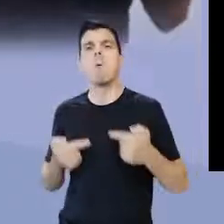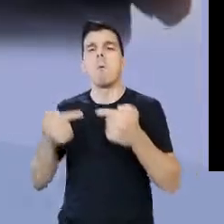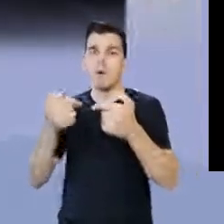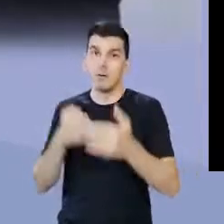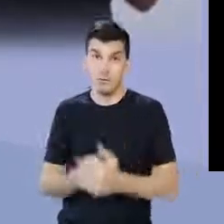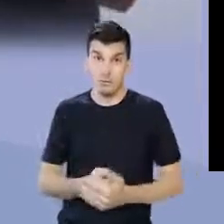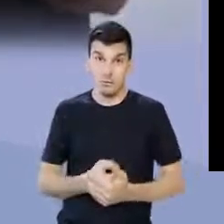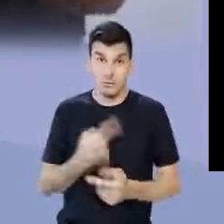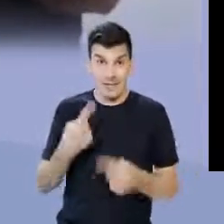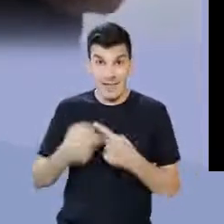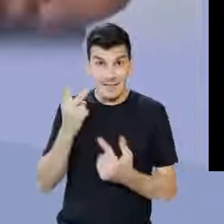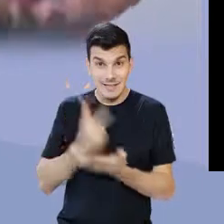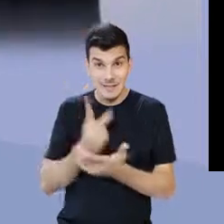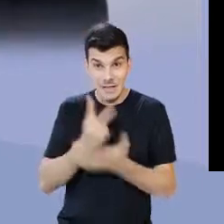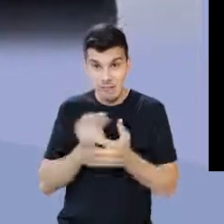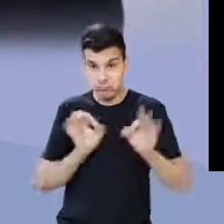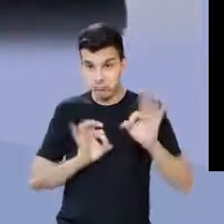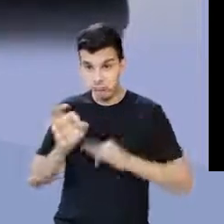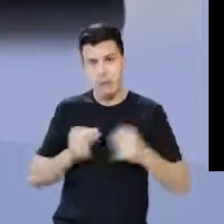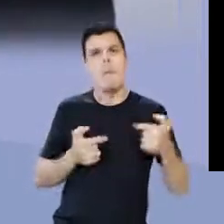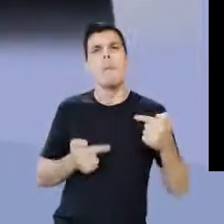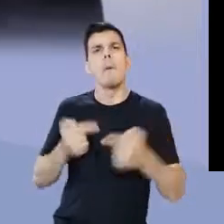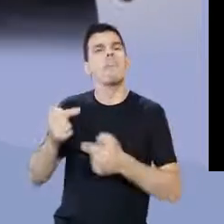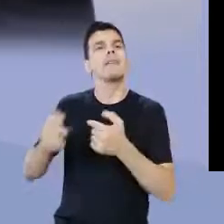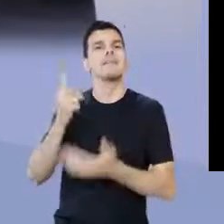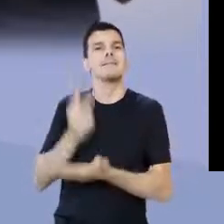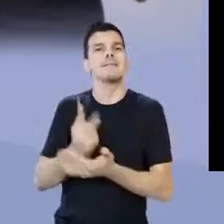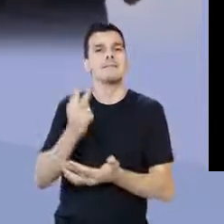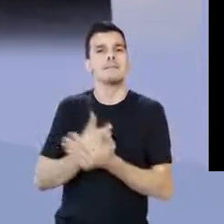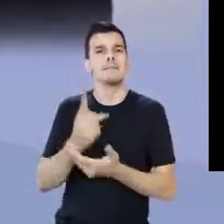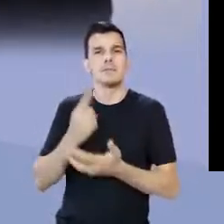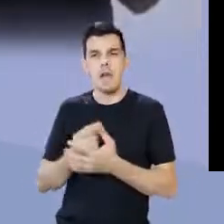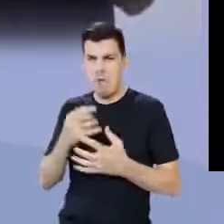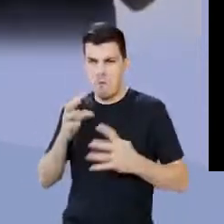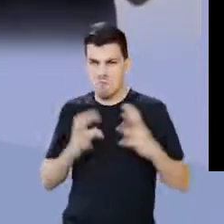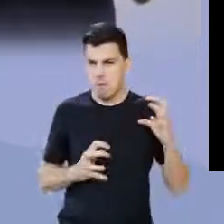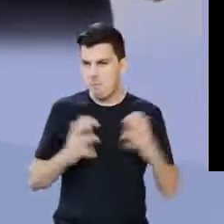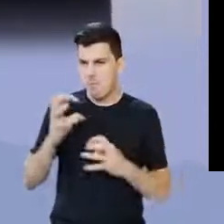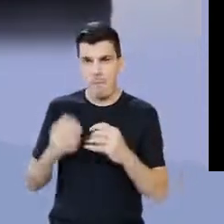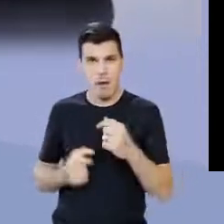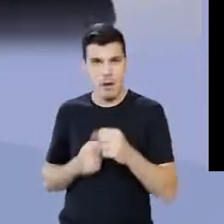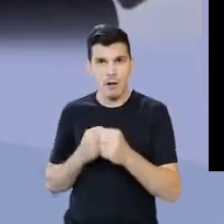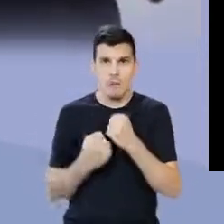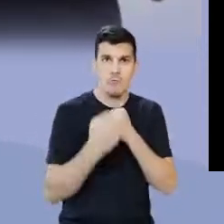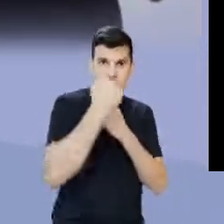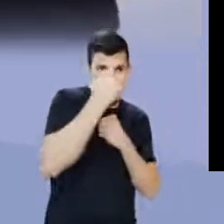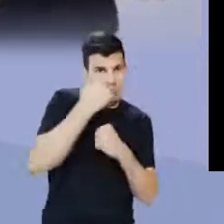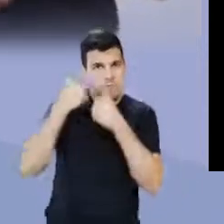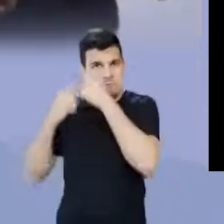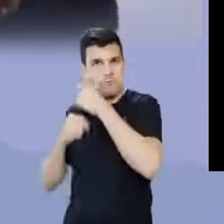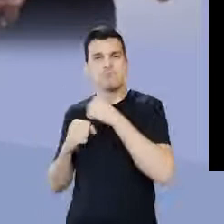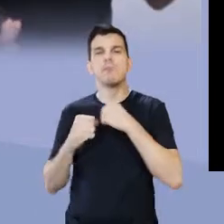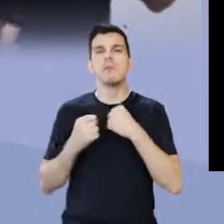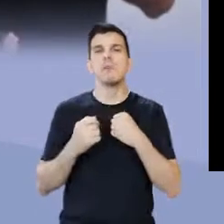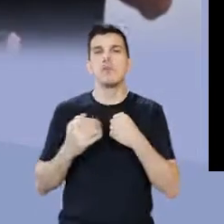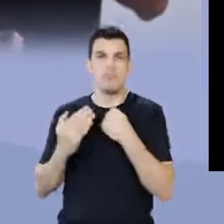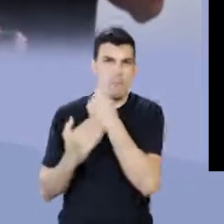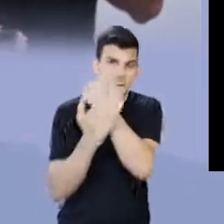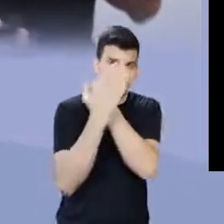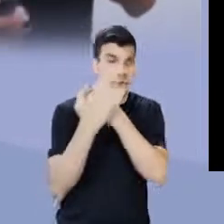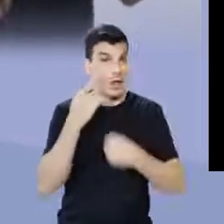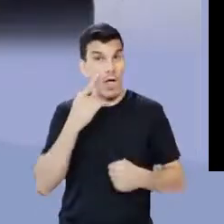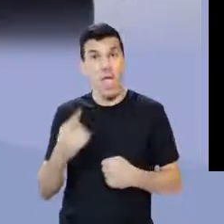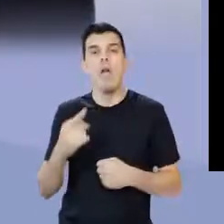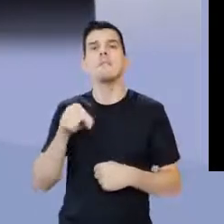brigarem a todo momento, eles têm que estar constantemente guerreando. se protegendo. Daí, eu quero que